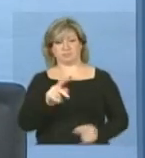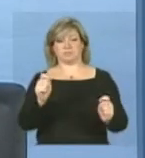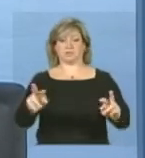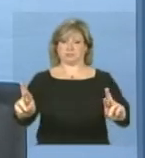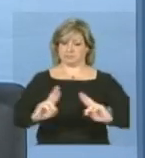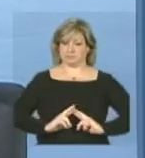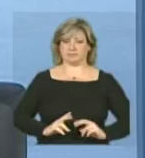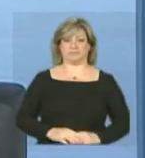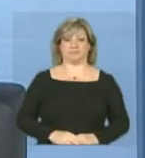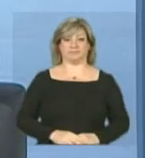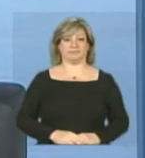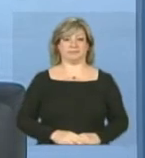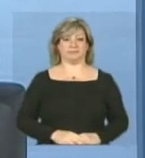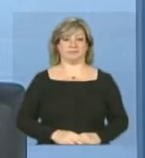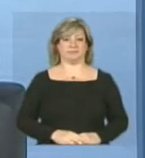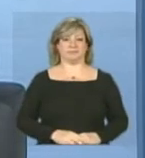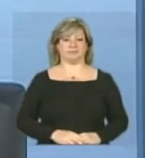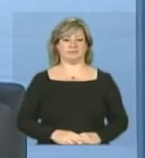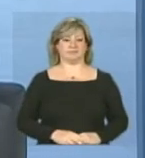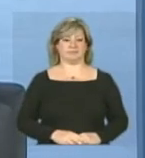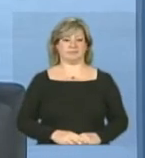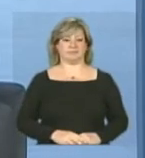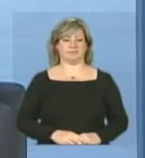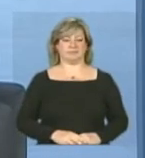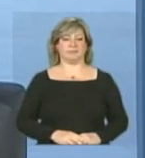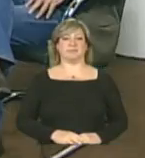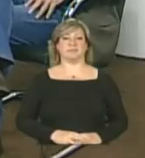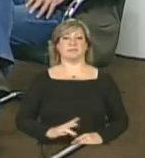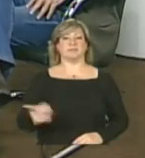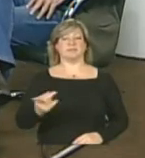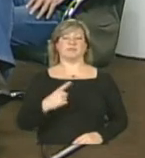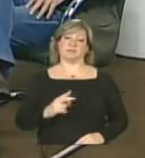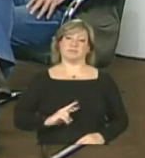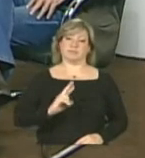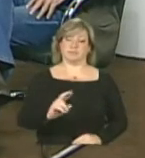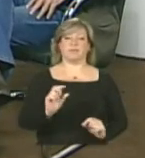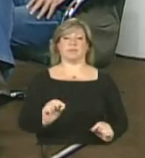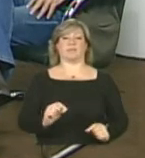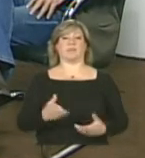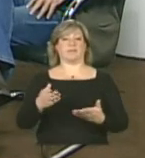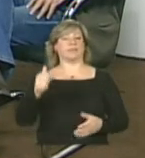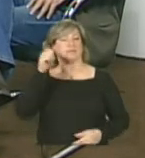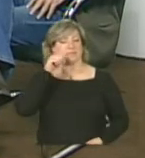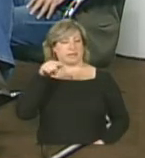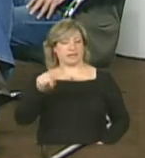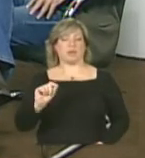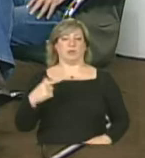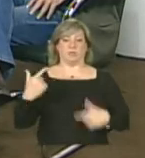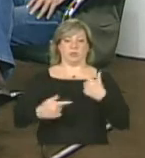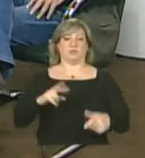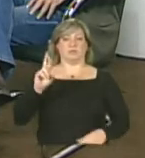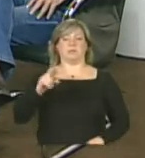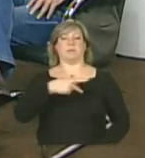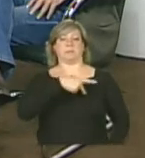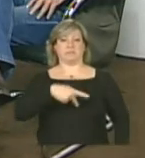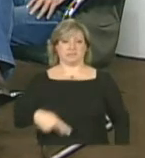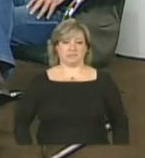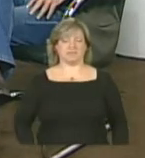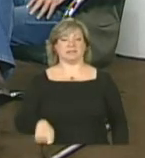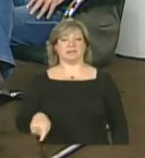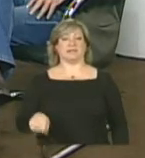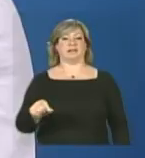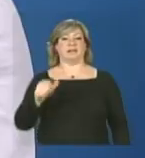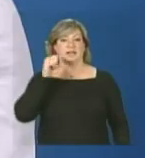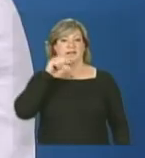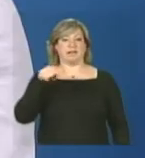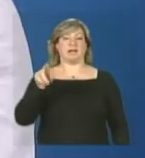responder. Posso responder? Pode, claro. A Lildes é uma companheira de luta, ela é a presidente da FENACELBRA, que representa